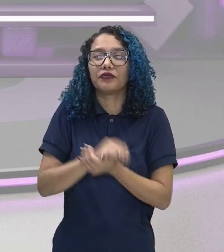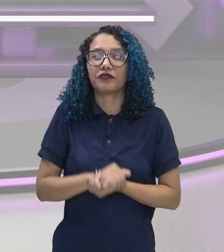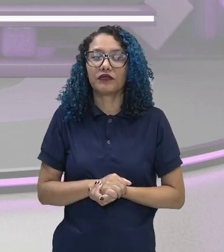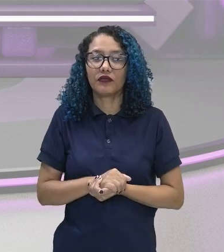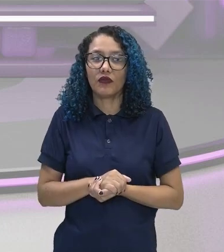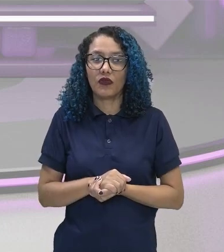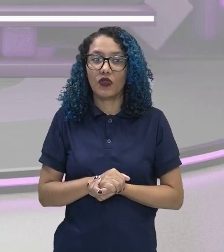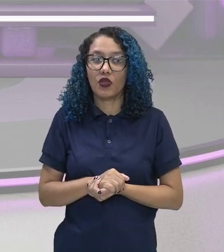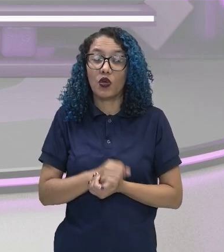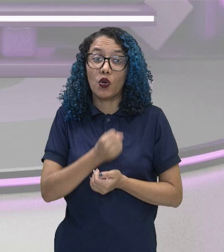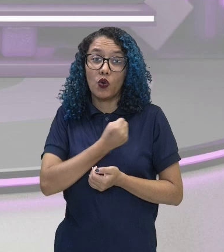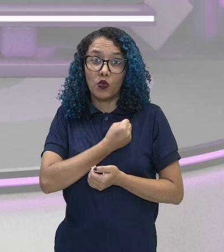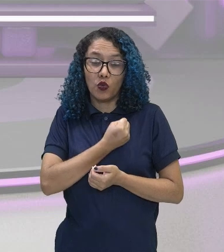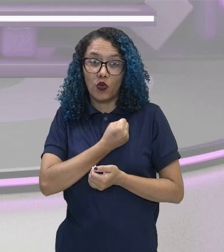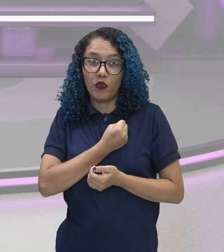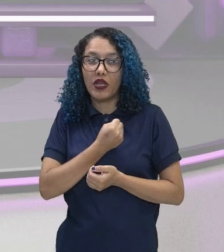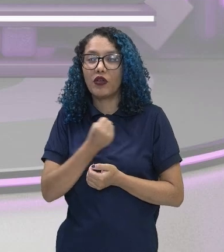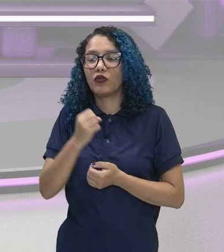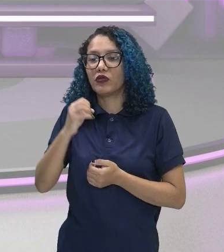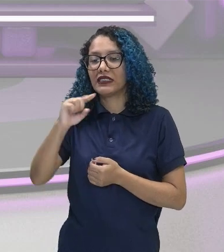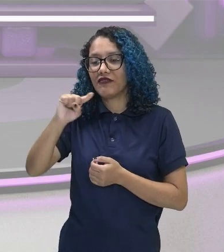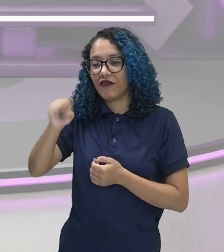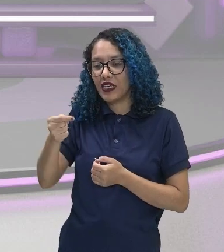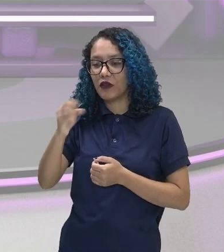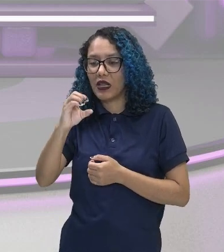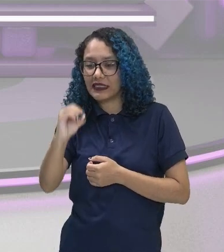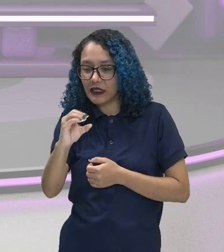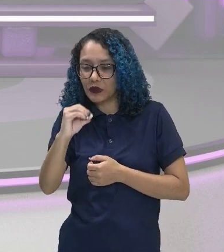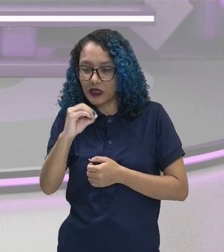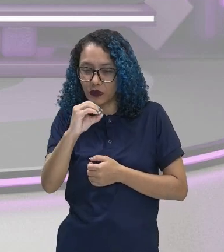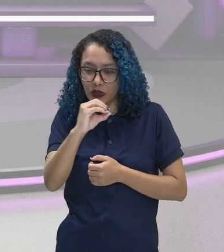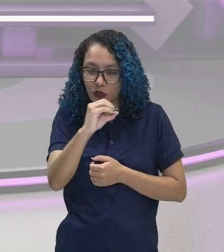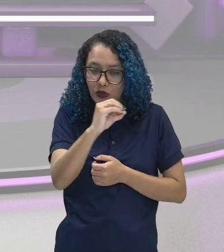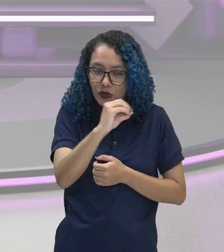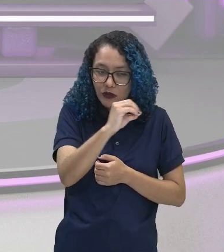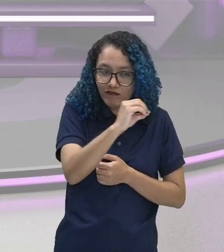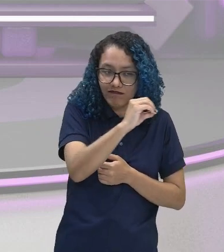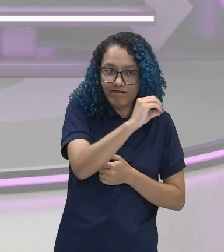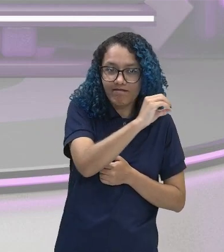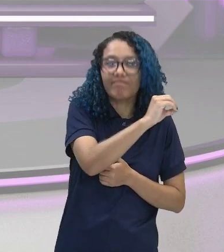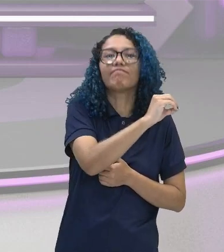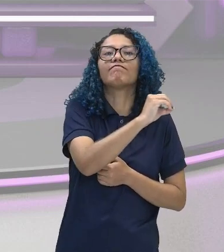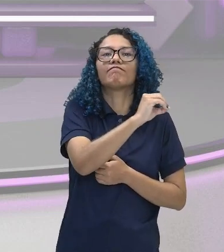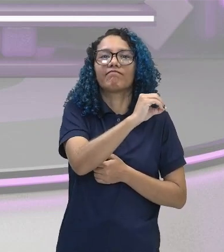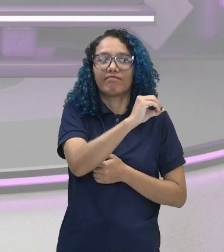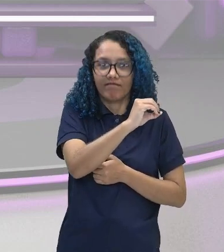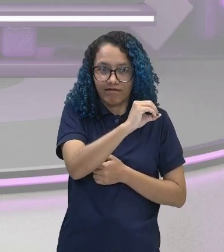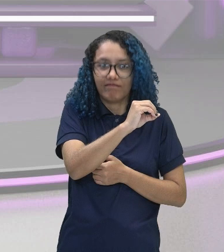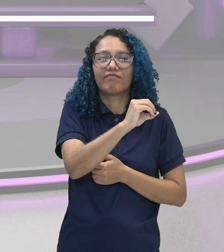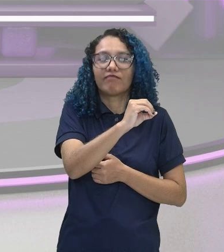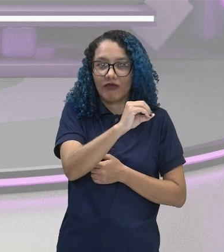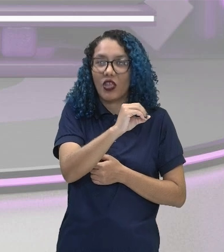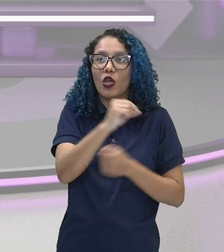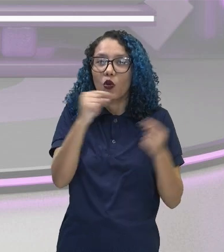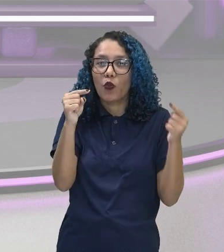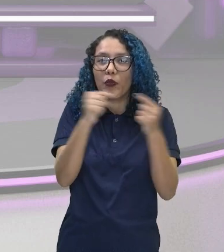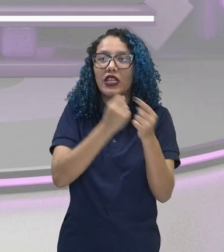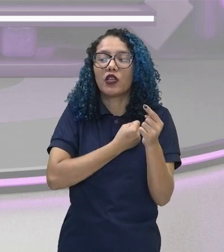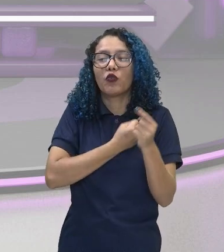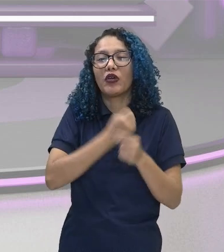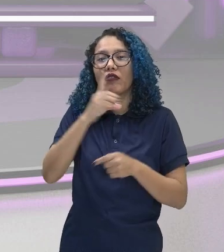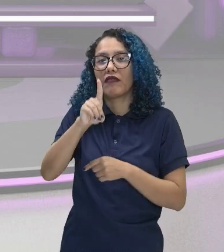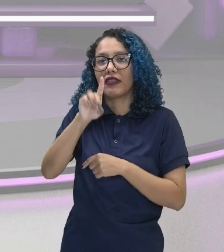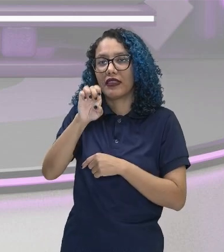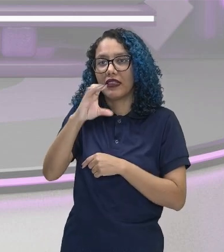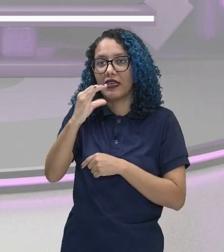possuem muitos zeros depois da vírgula. Nós estamos falando de números decimais. Quando pensamos em